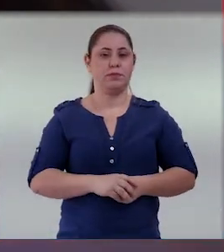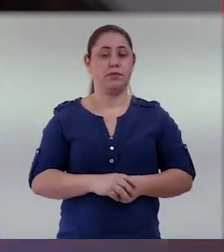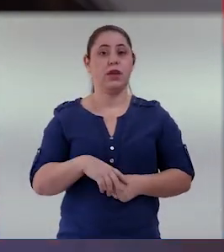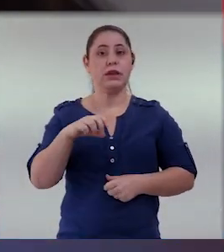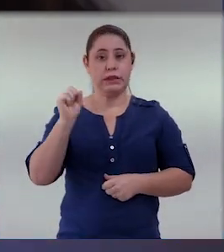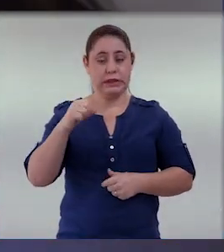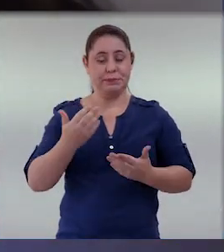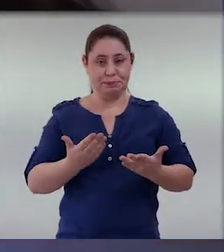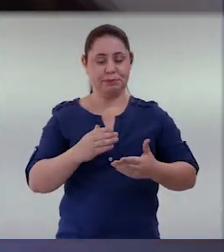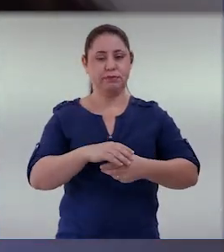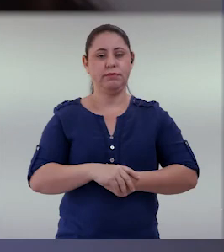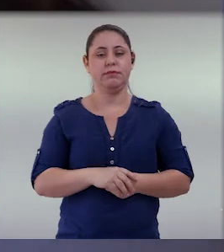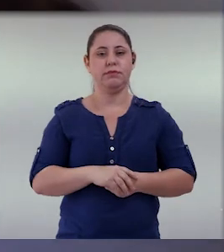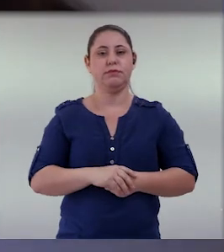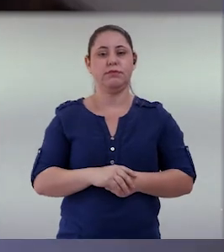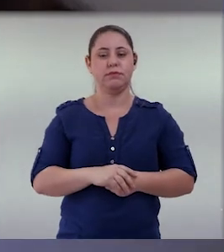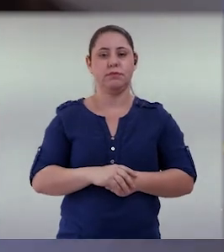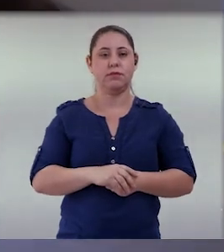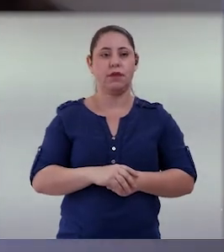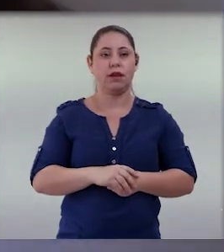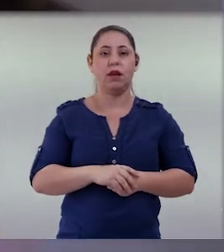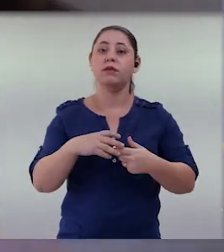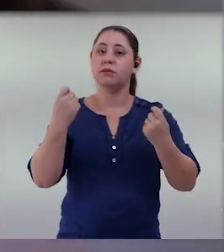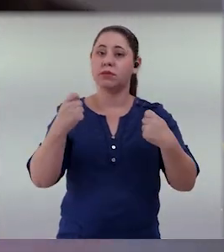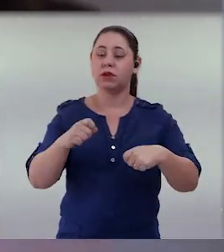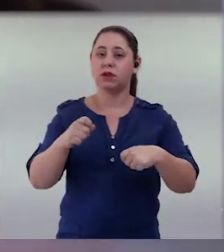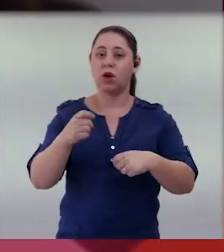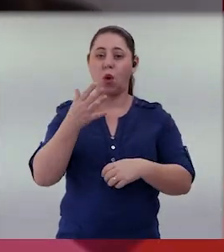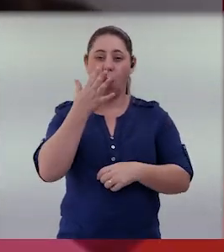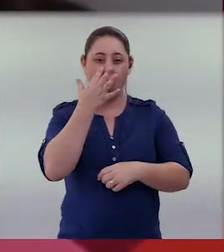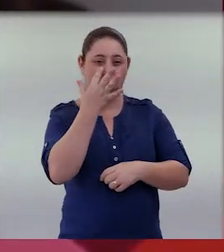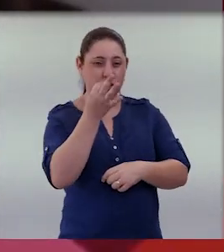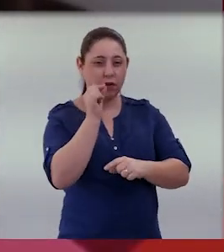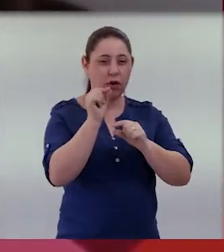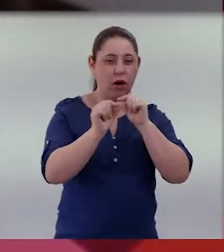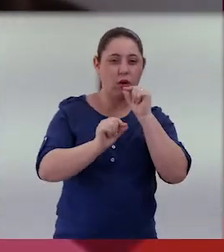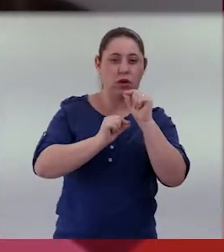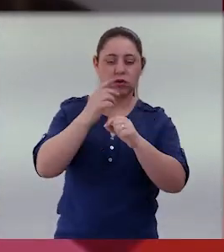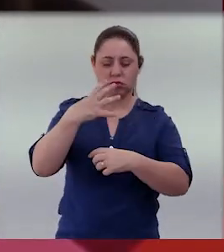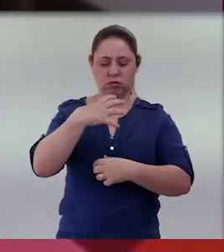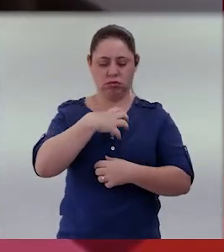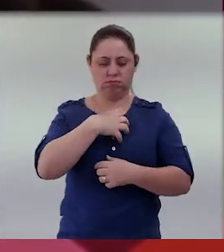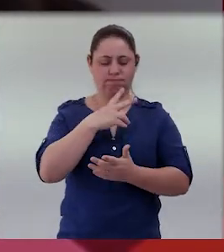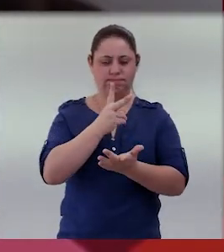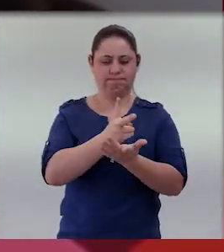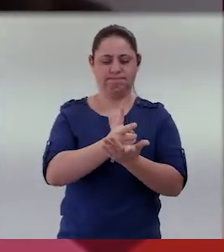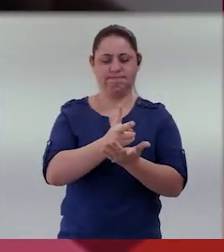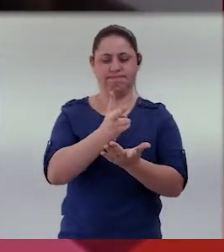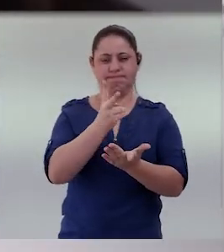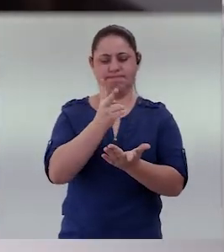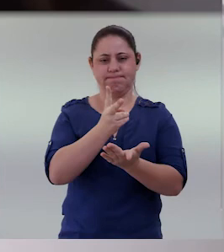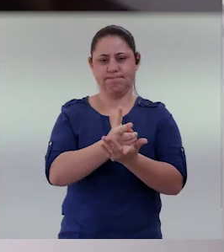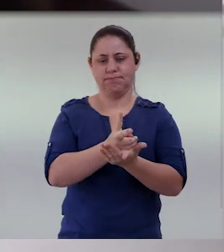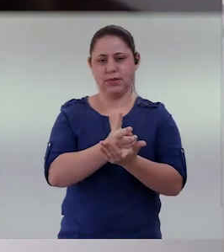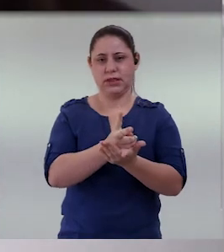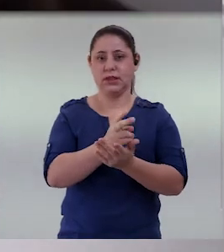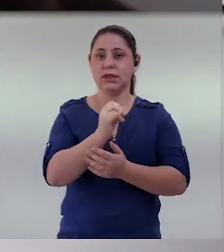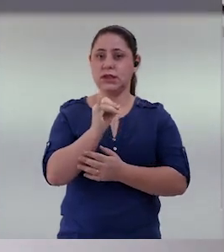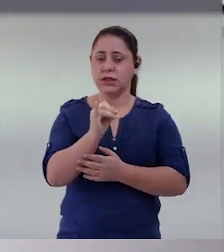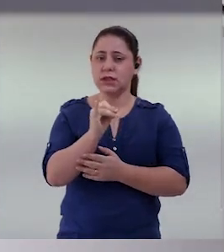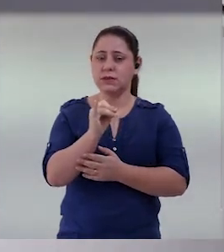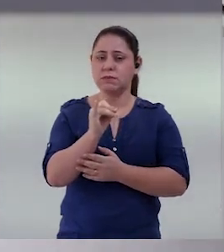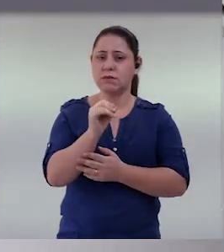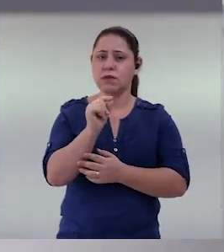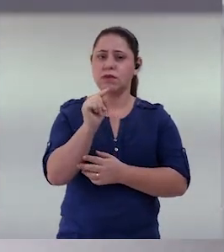mais problemático? sim. A gente tem que observar a constância dos sintomas,